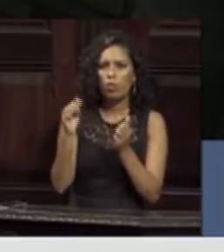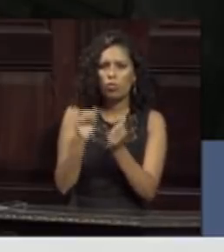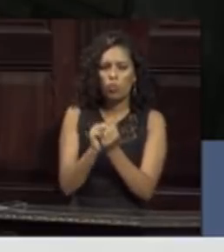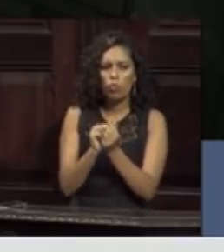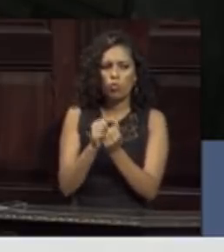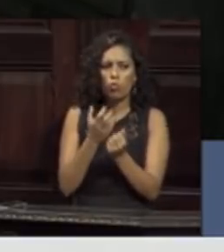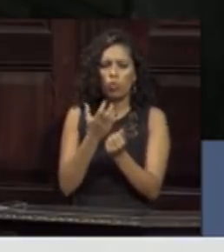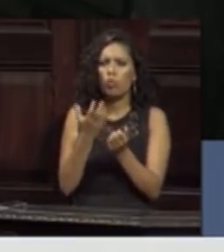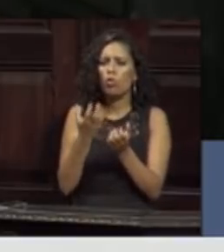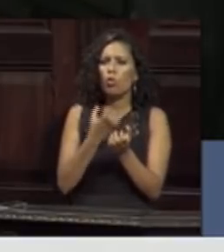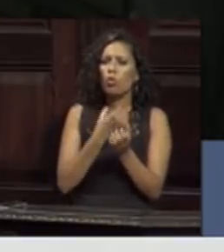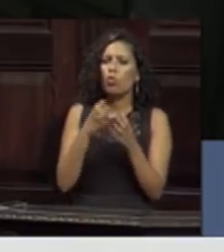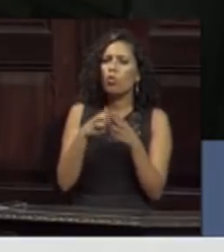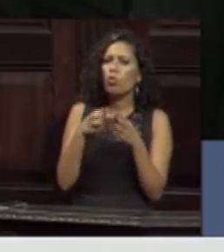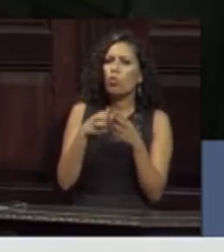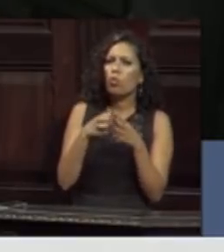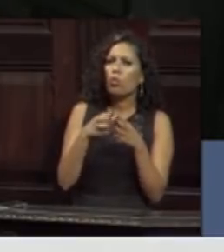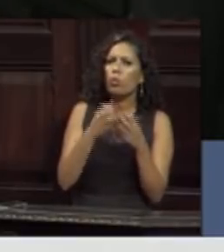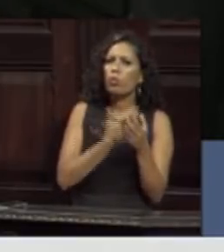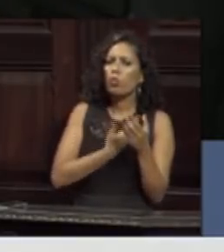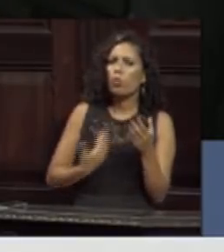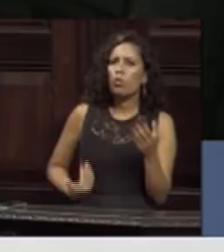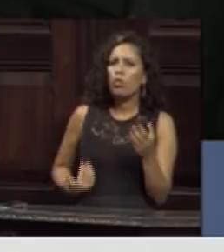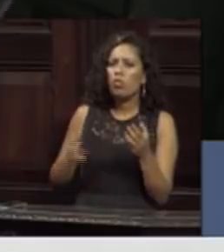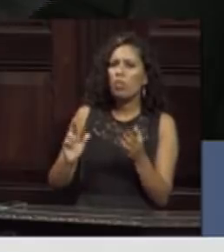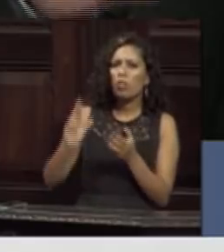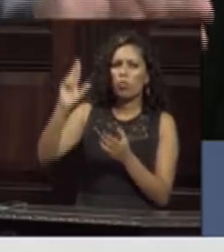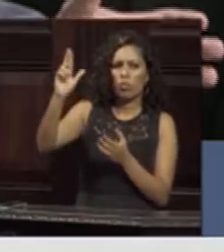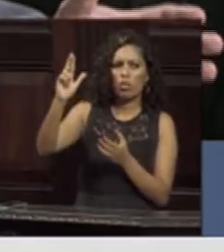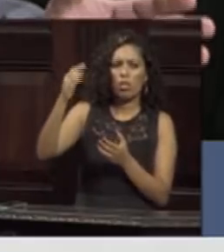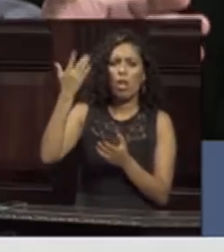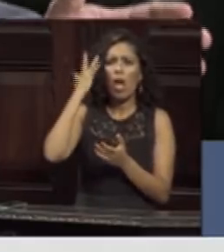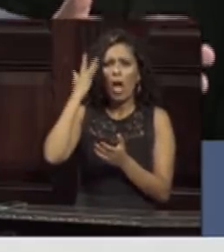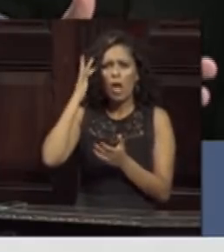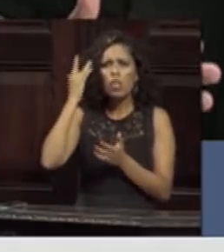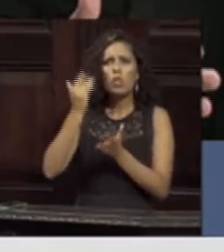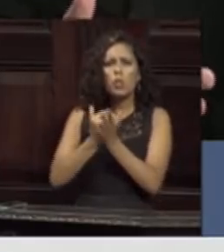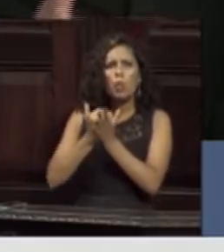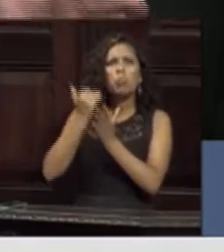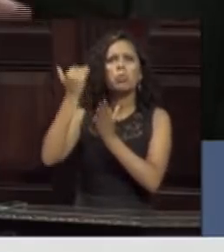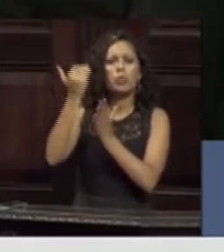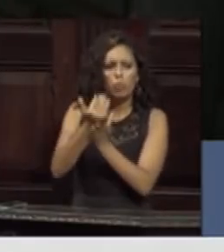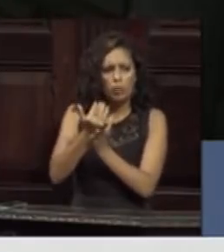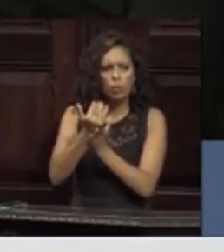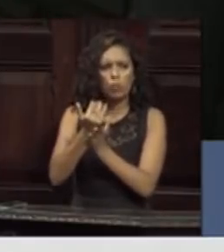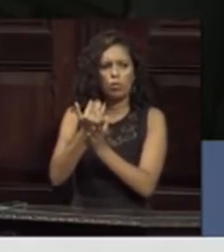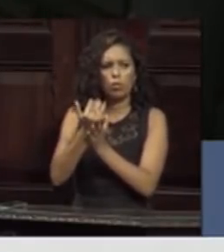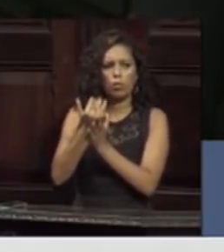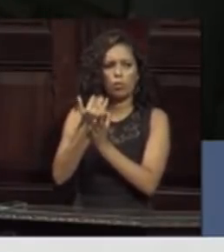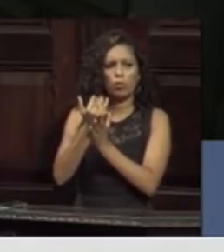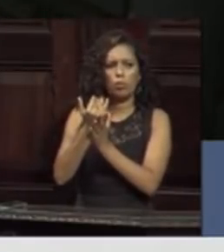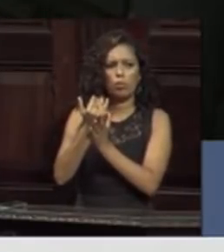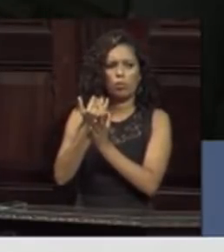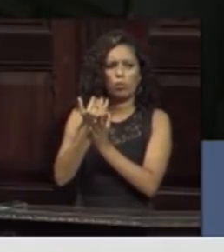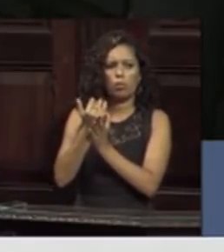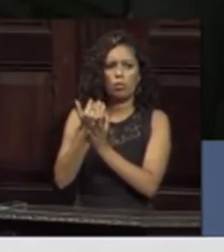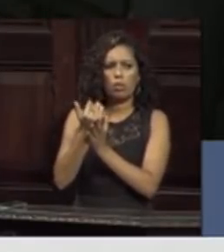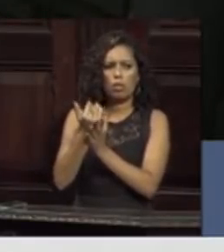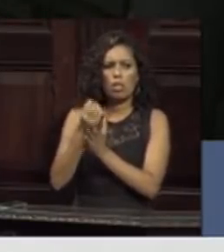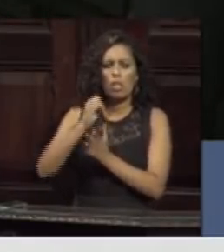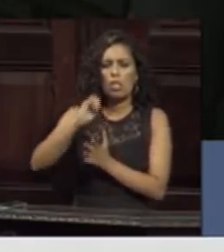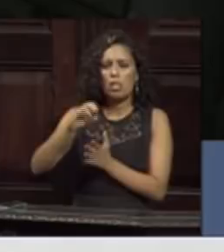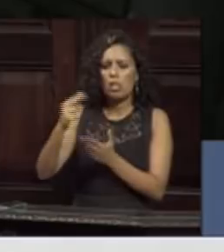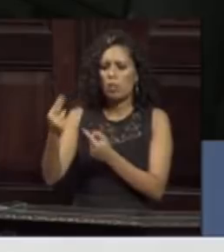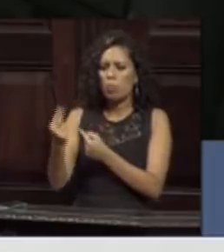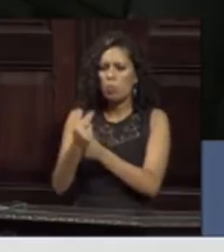houve avanços importantes, avanços em relação a essa emenda do deputado Zaqueu, que não permite que o empréstimo se materialize